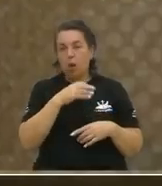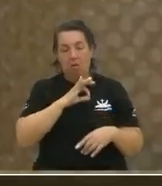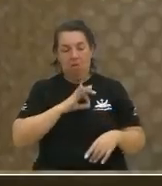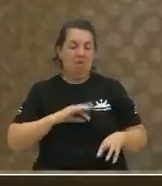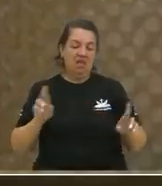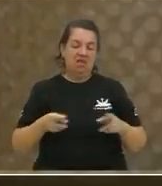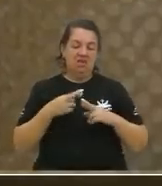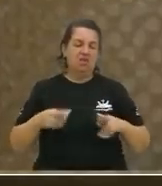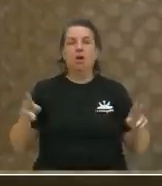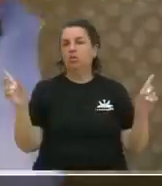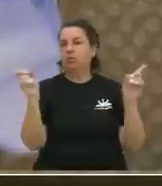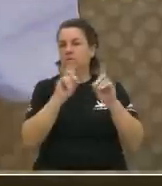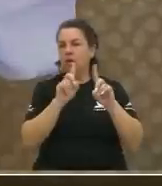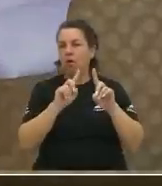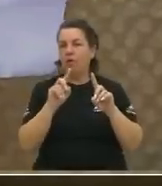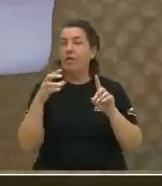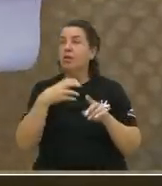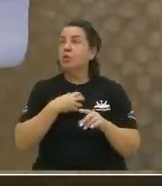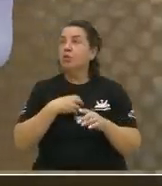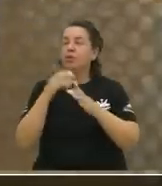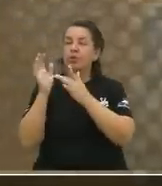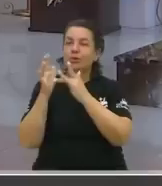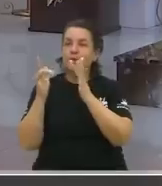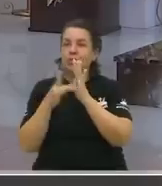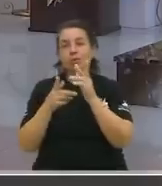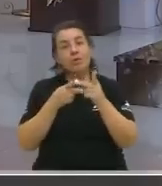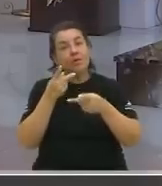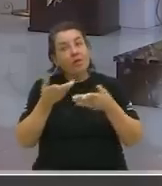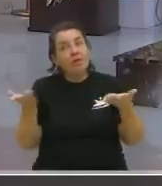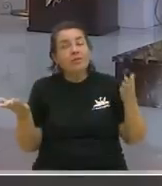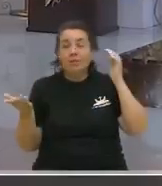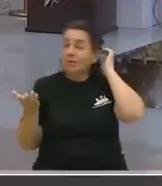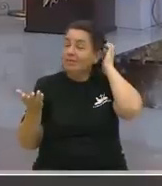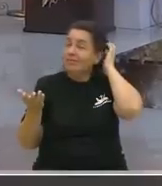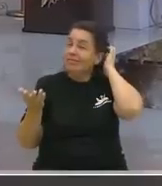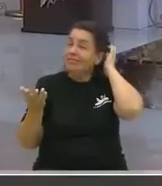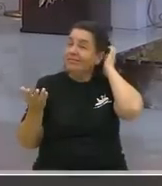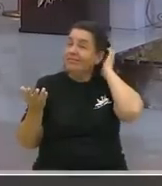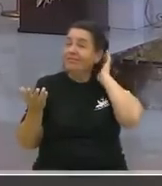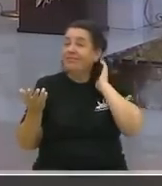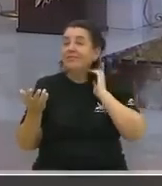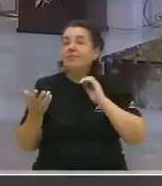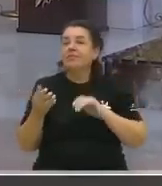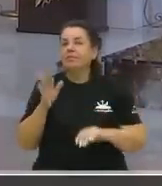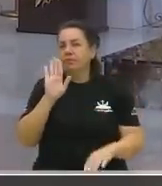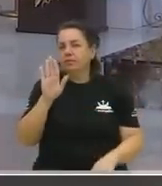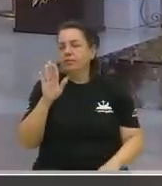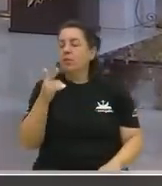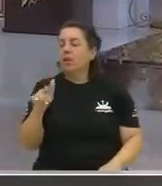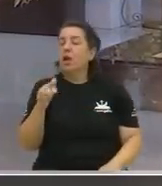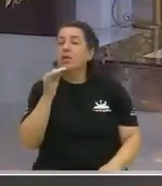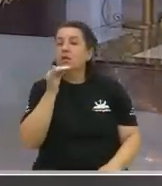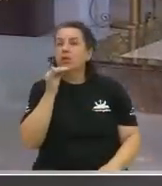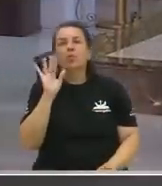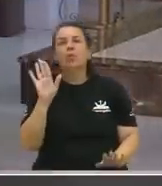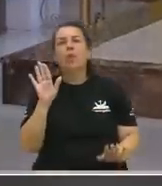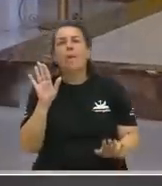Reginaldo, faça do jeito que Jesus está dizendo. Quer um exemplo? Nossa Senhora.